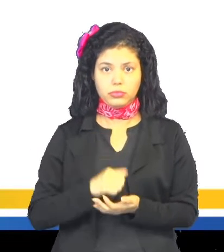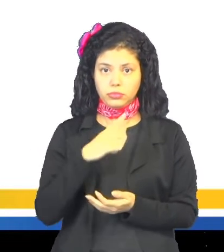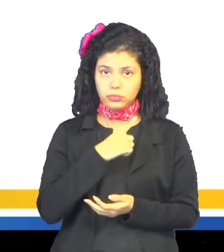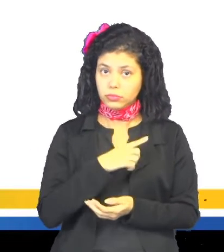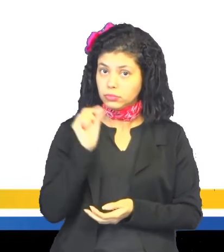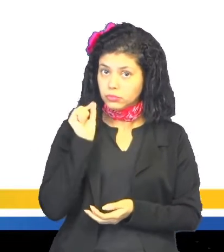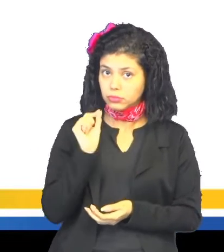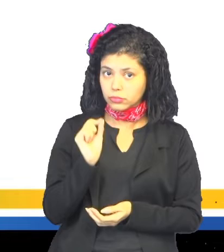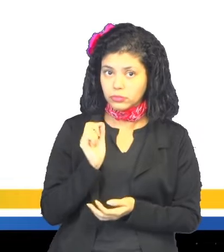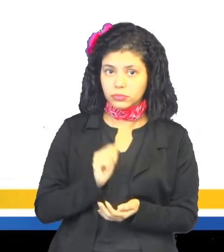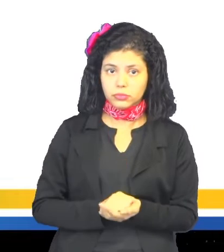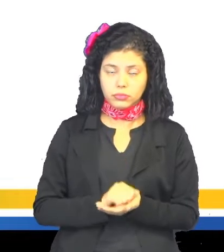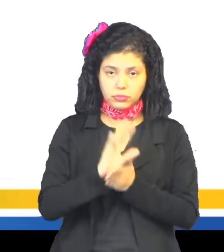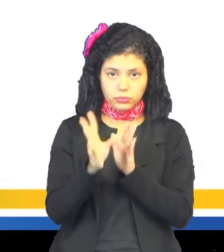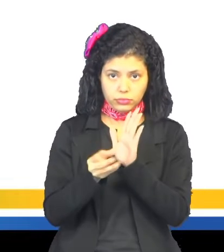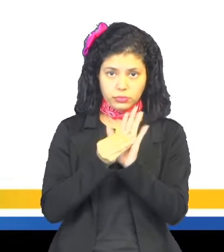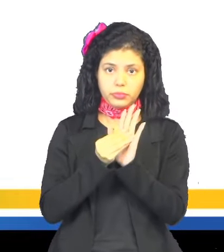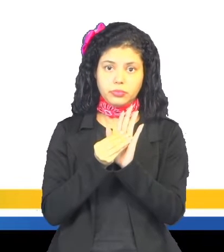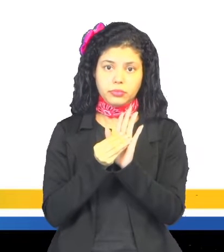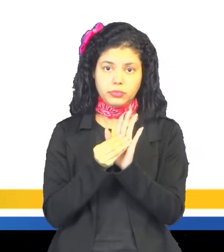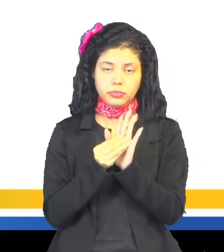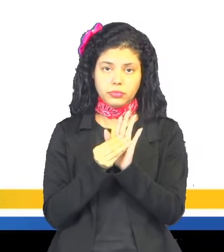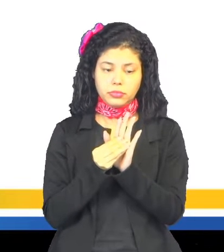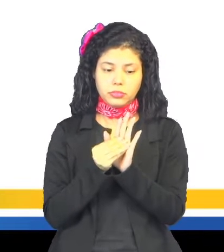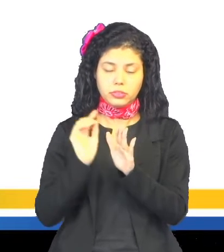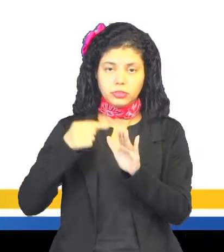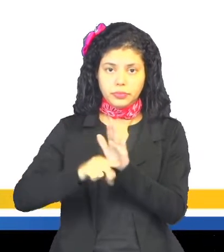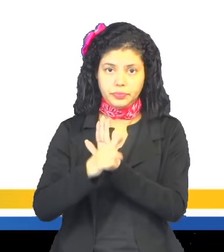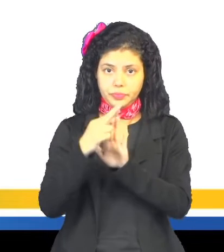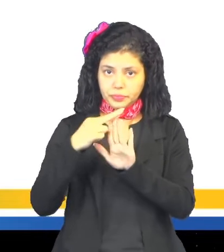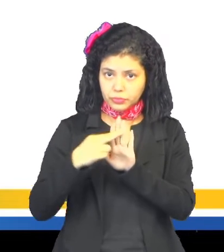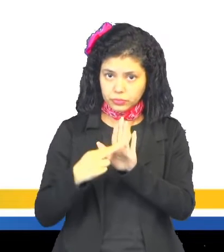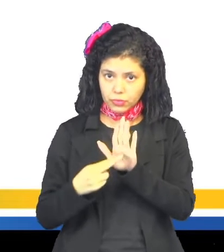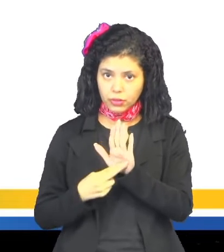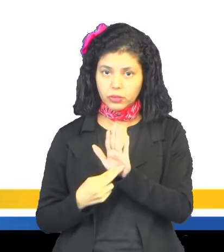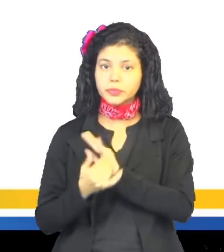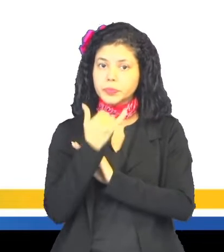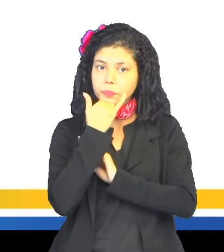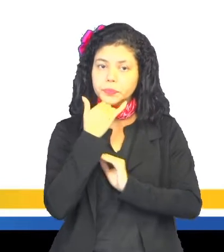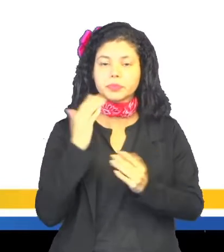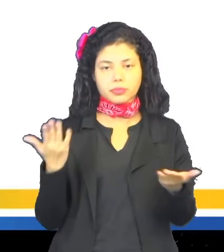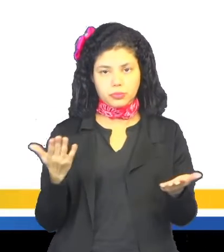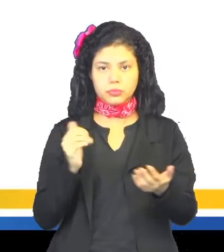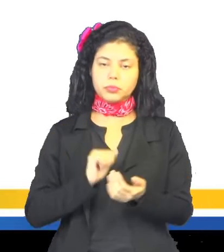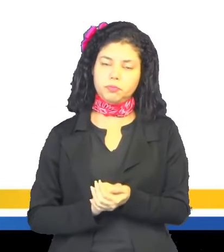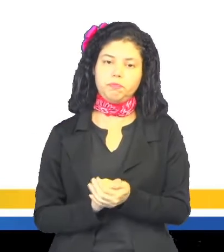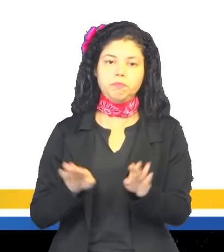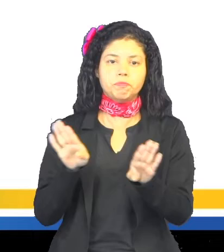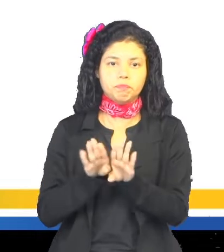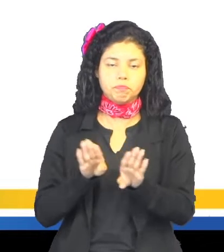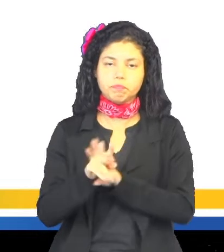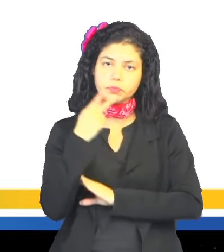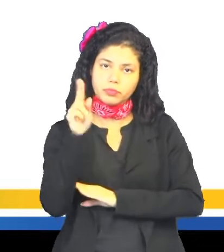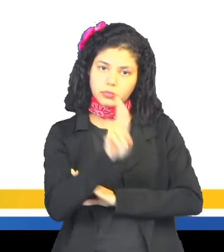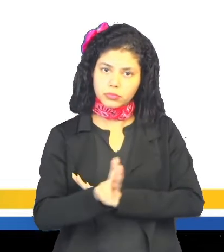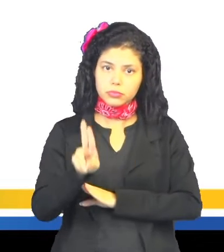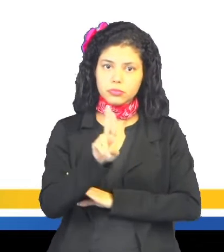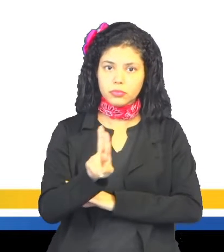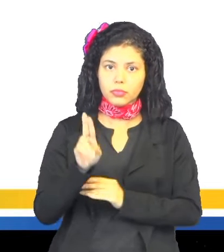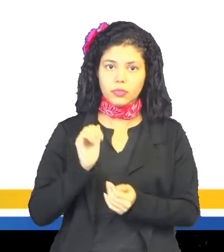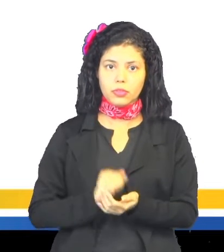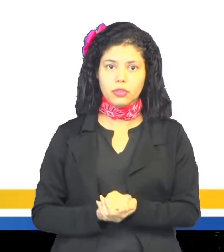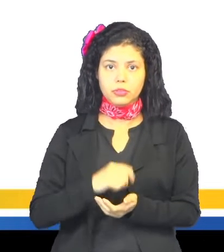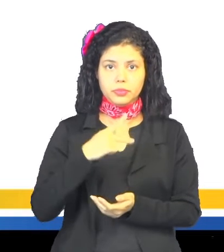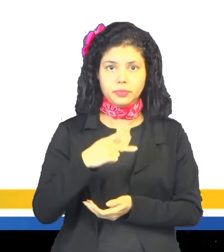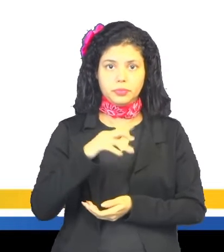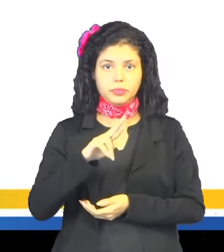indica o que ali uma colocação para o que é dentro da regra de Regência né perdão e Indica também o uso aí que a